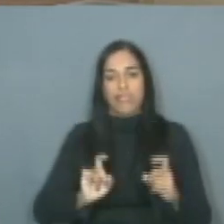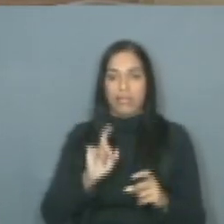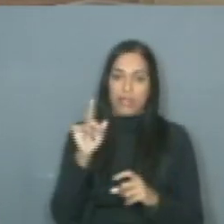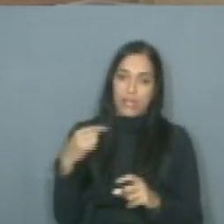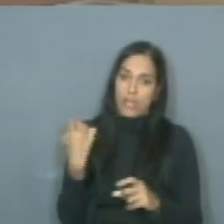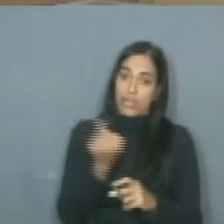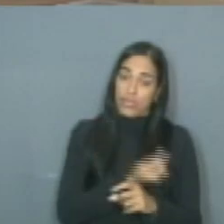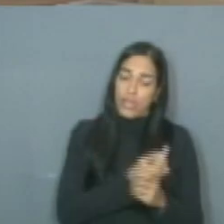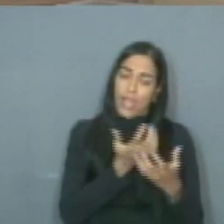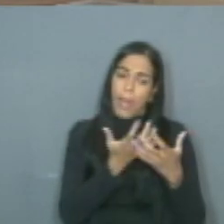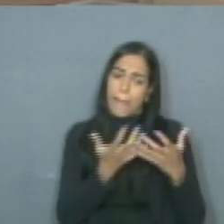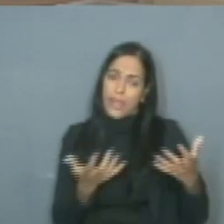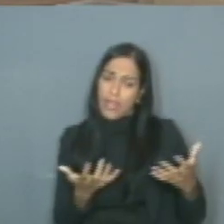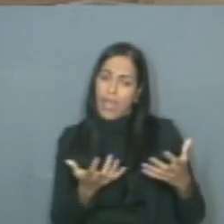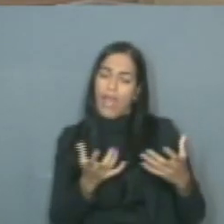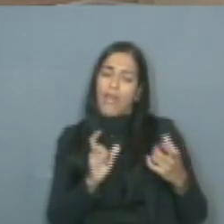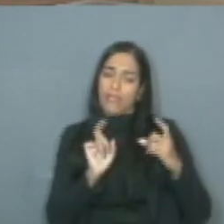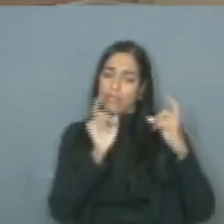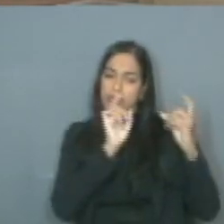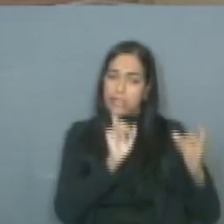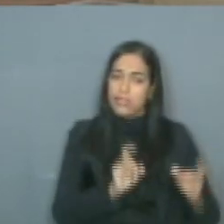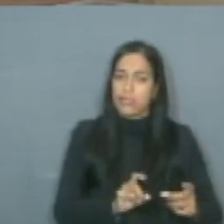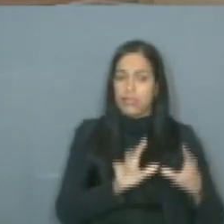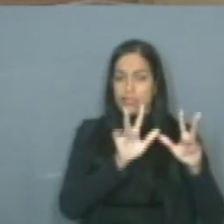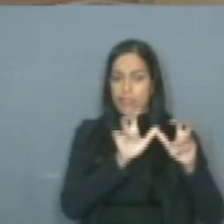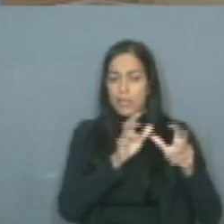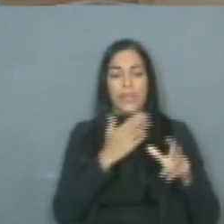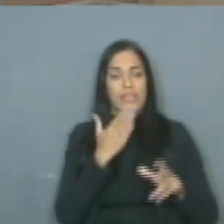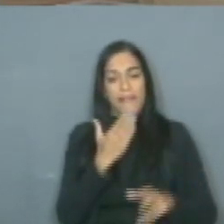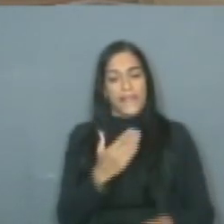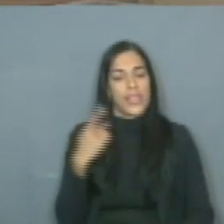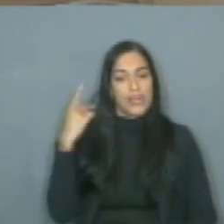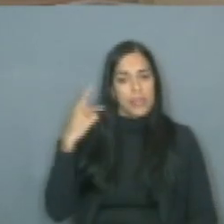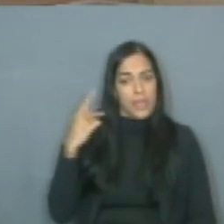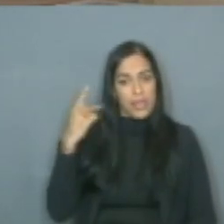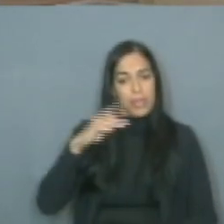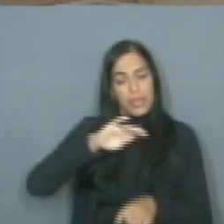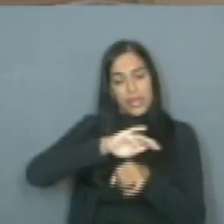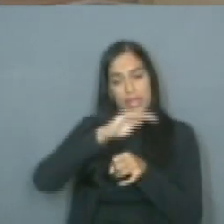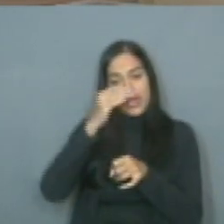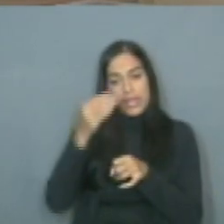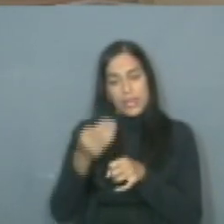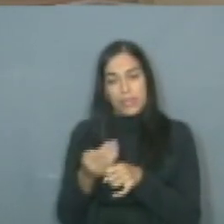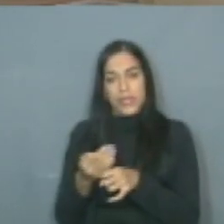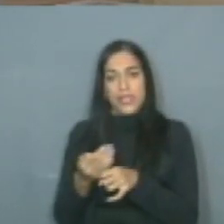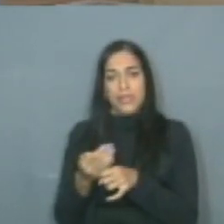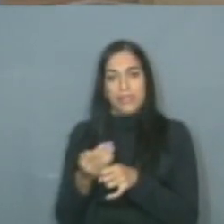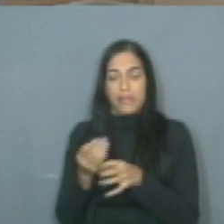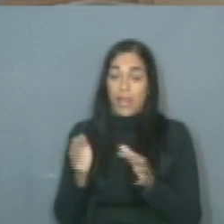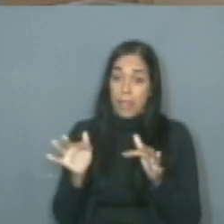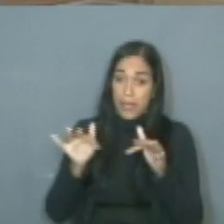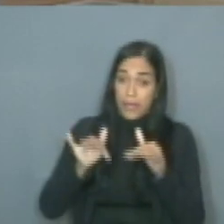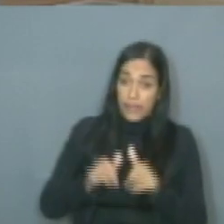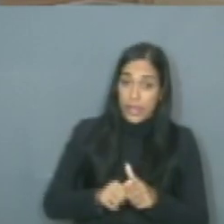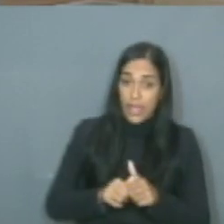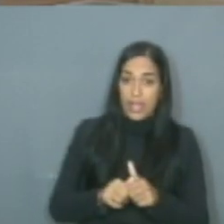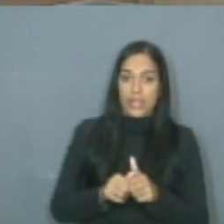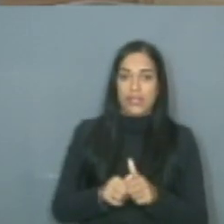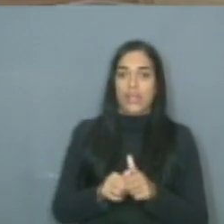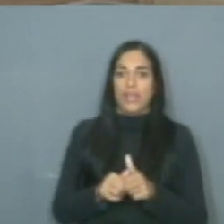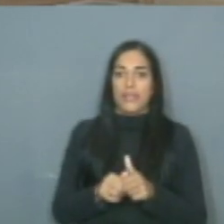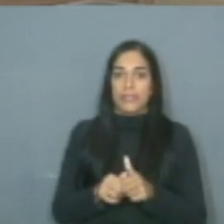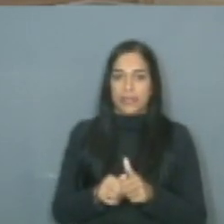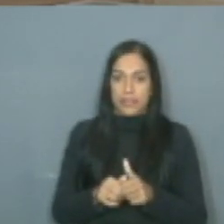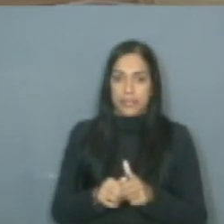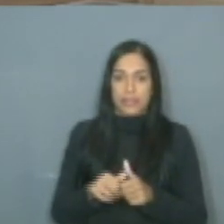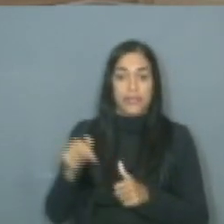poder ampliar essas discussões e ter mais frentes parlamentares na Casa Zé Mariano. Mas para finalizar, vereador Felipe Alecrim, eu